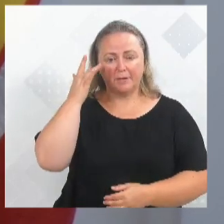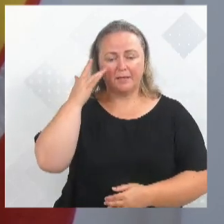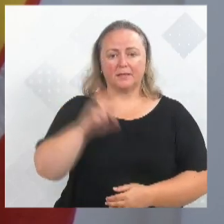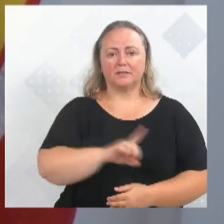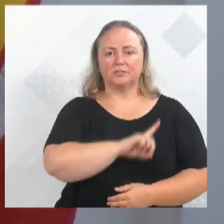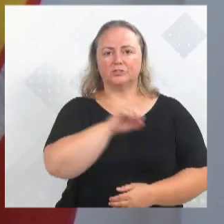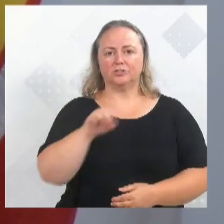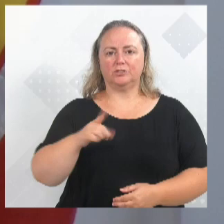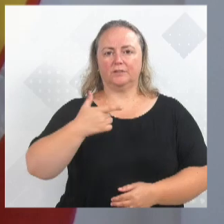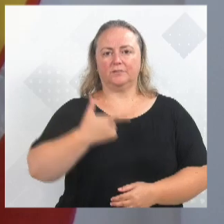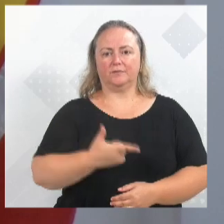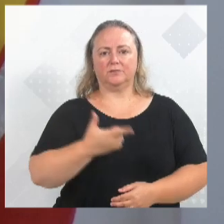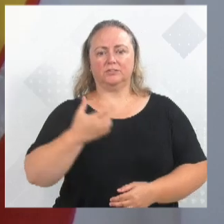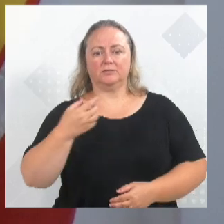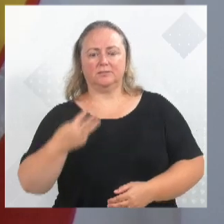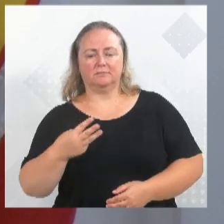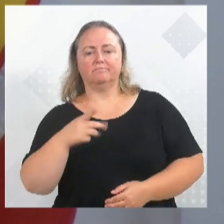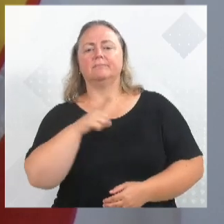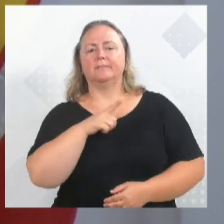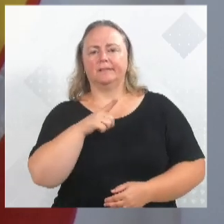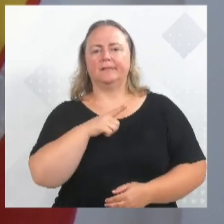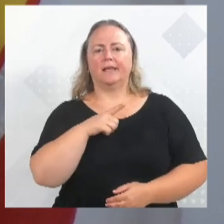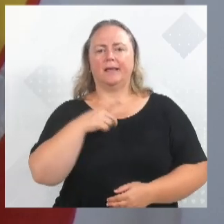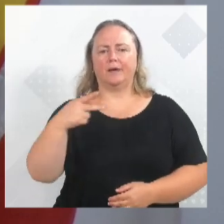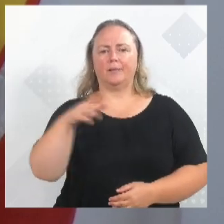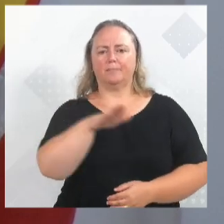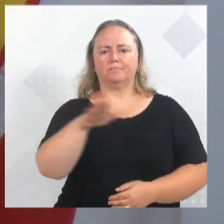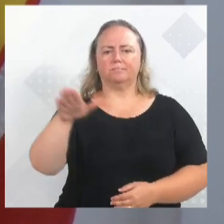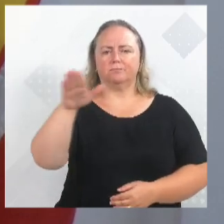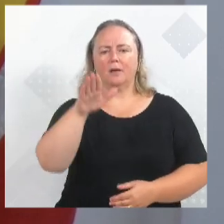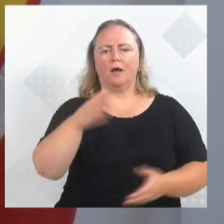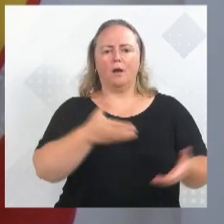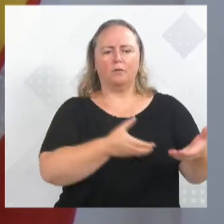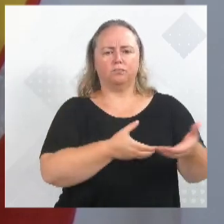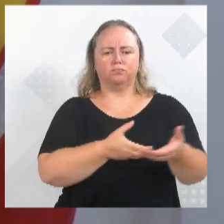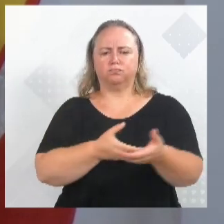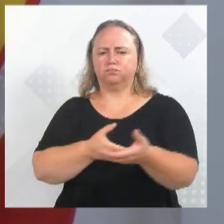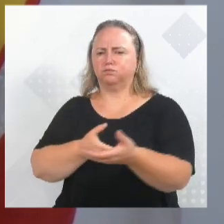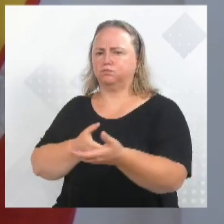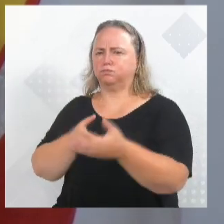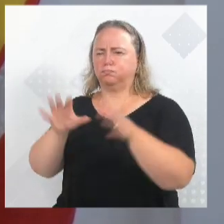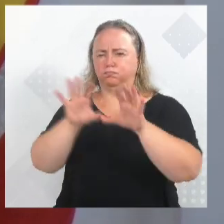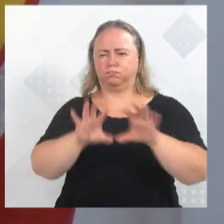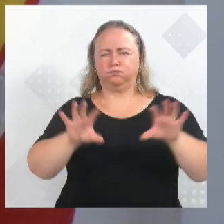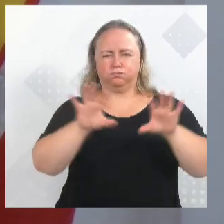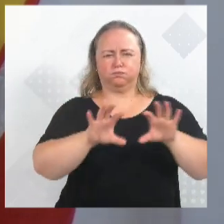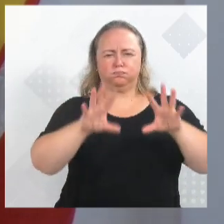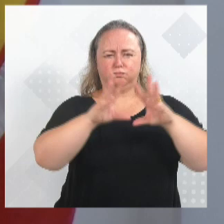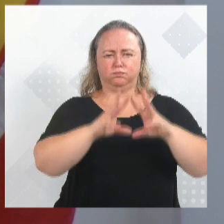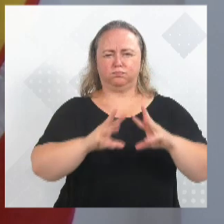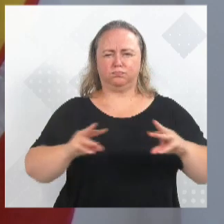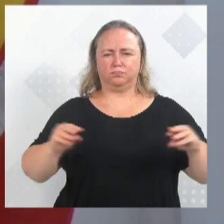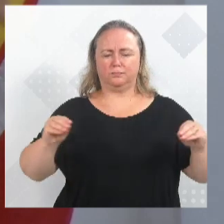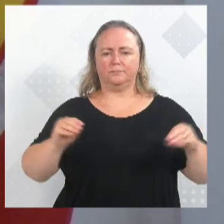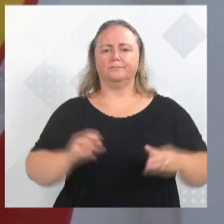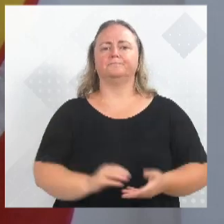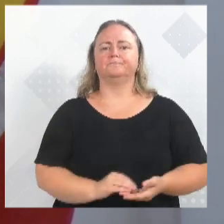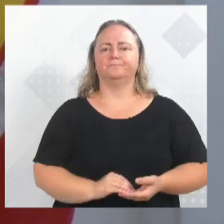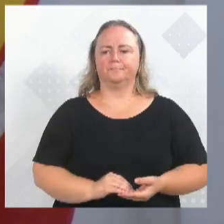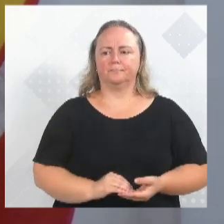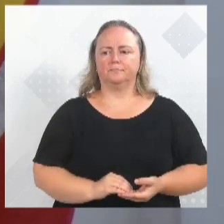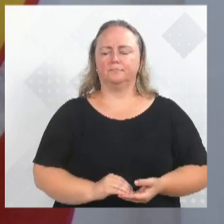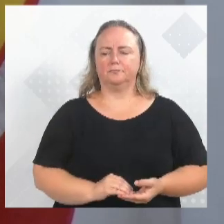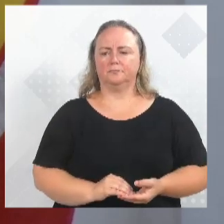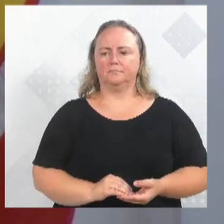aconteceu fuma na região do Progresso Santa Terezinha Santa Maria em torno da li do ci Elisa hort